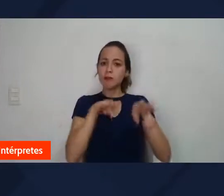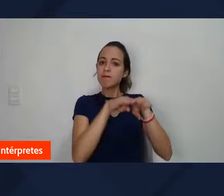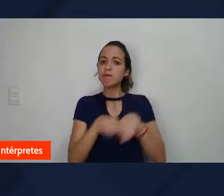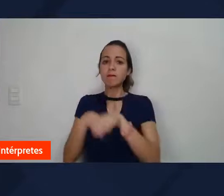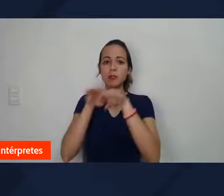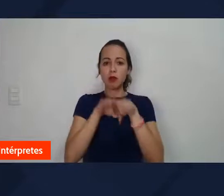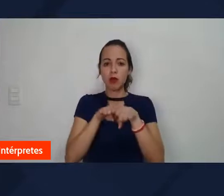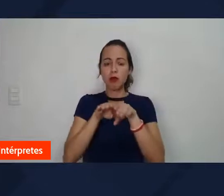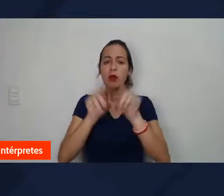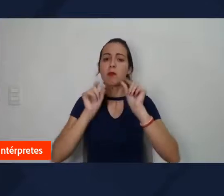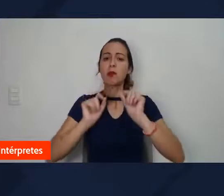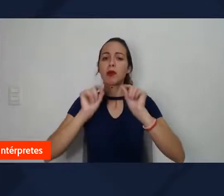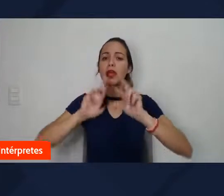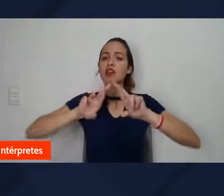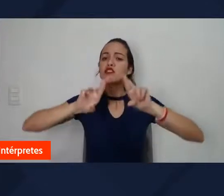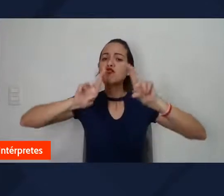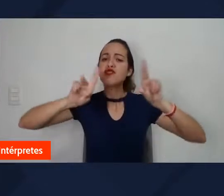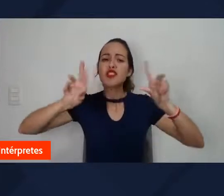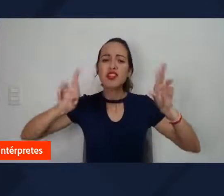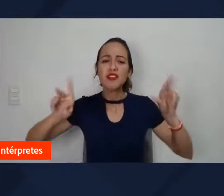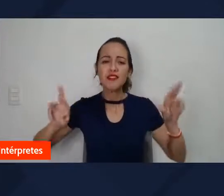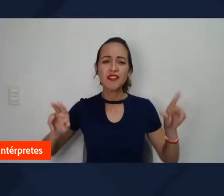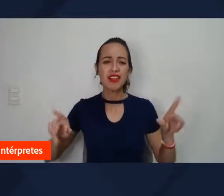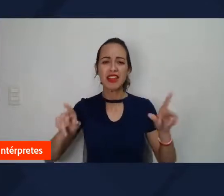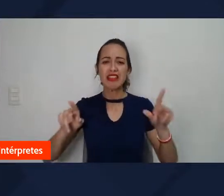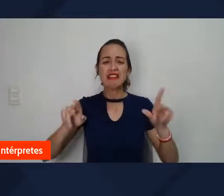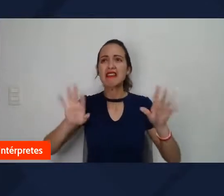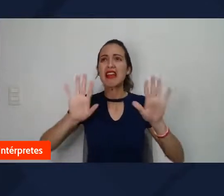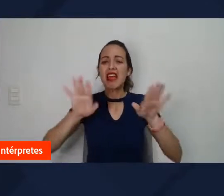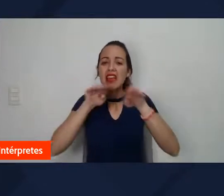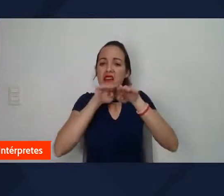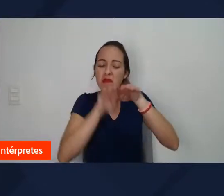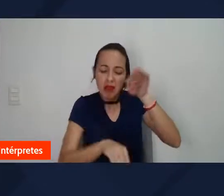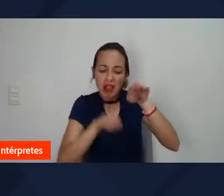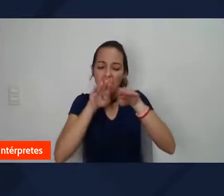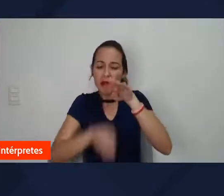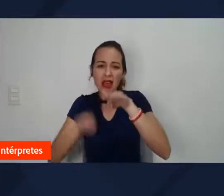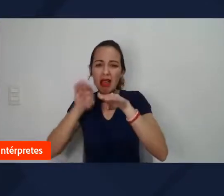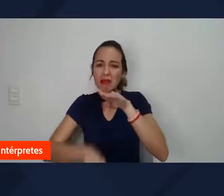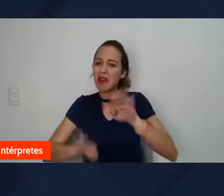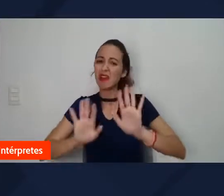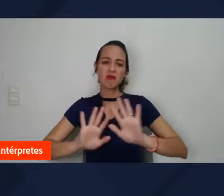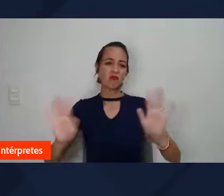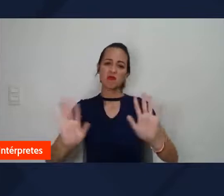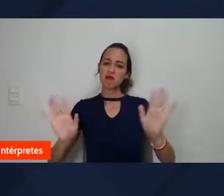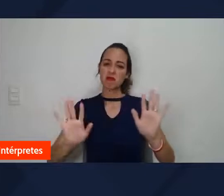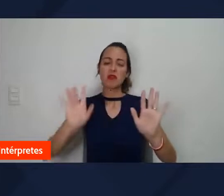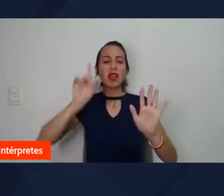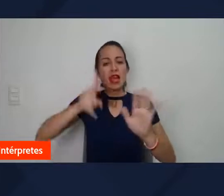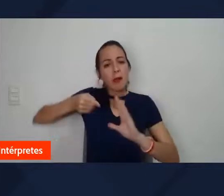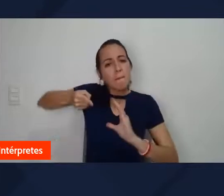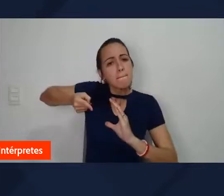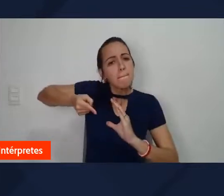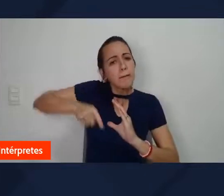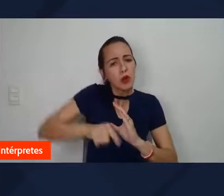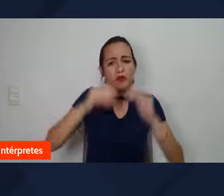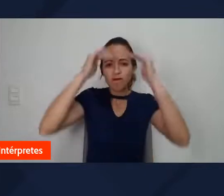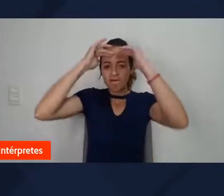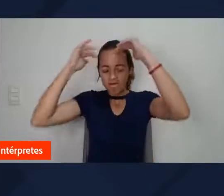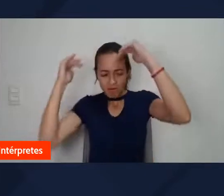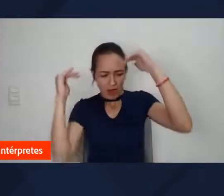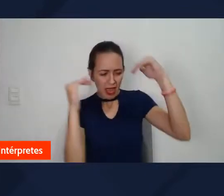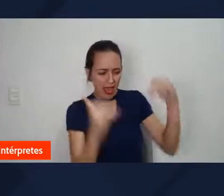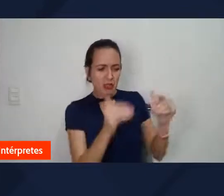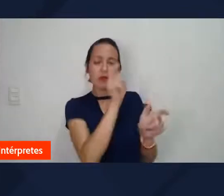não sejam convertidas em desigualdades, fraterna e de profundo respeito pelas pessoas e